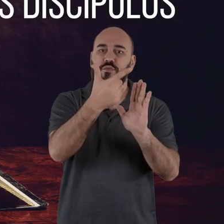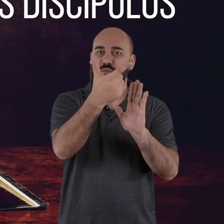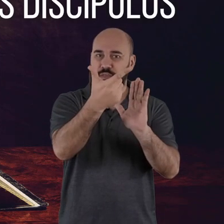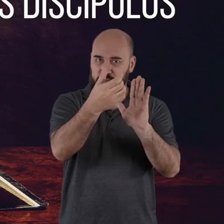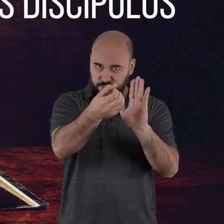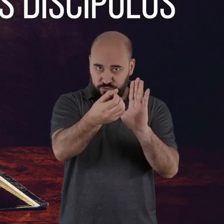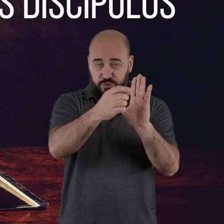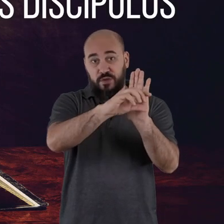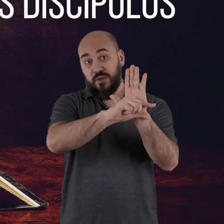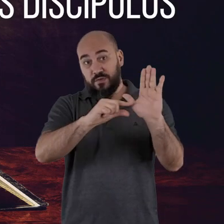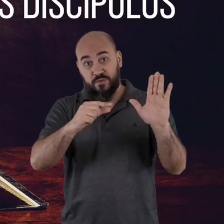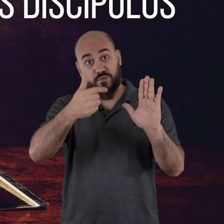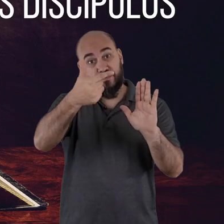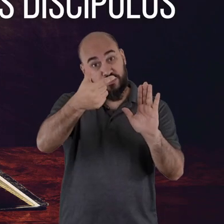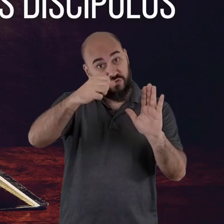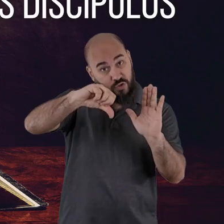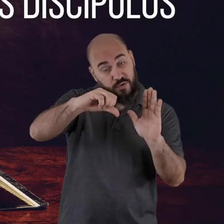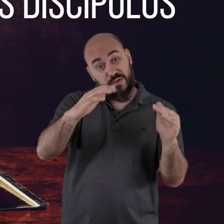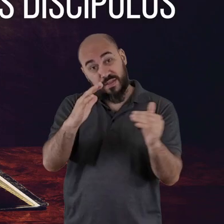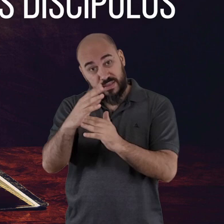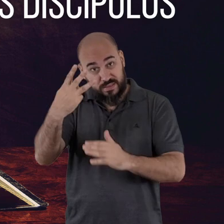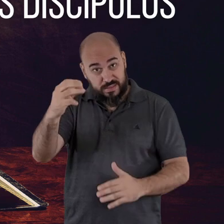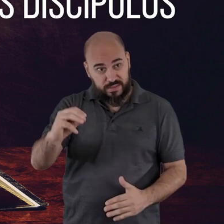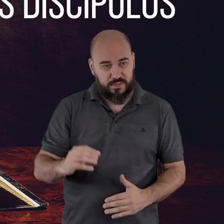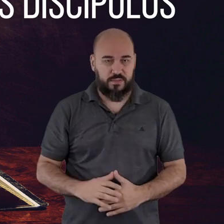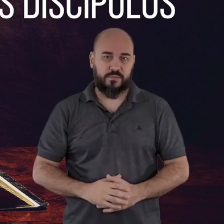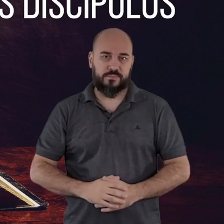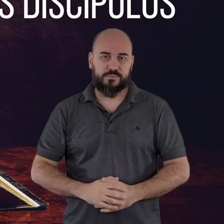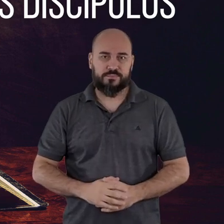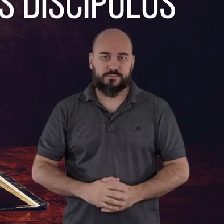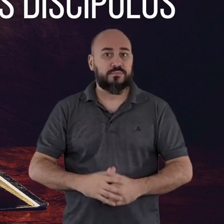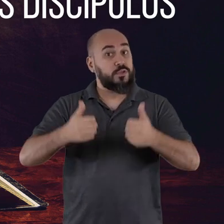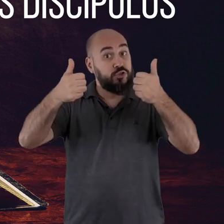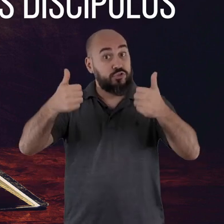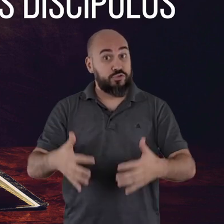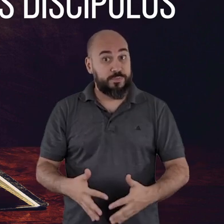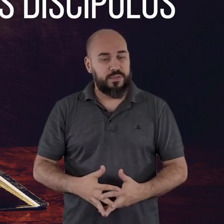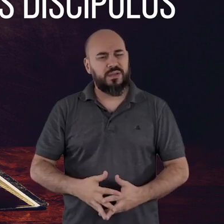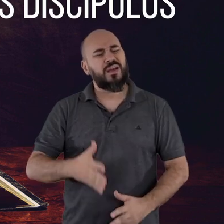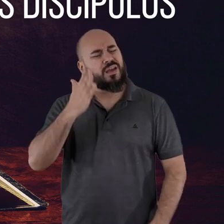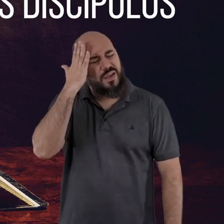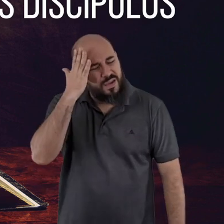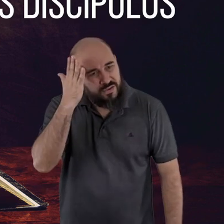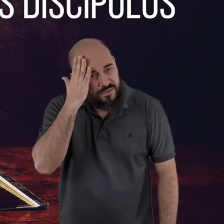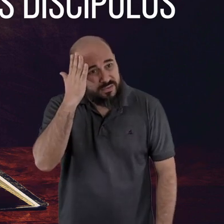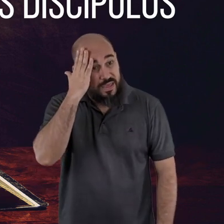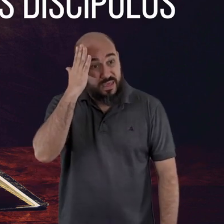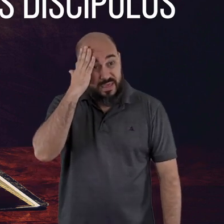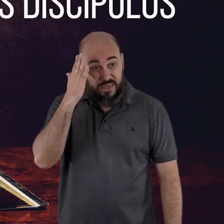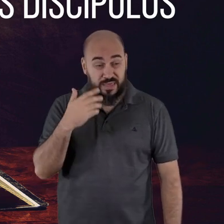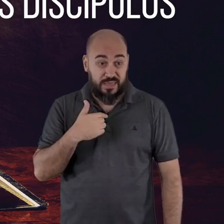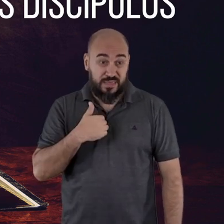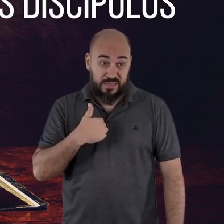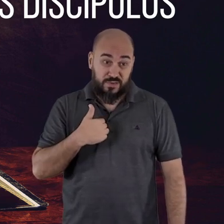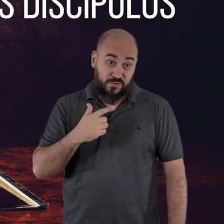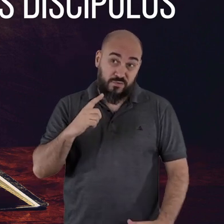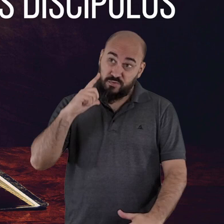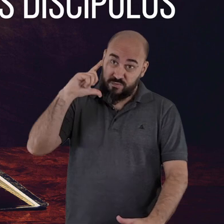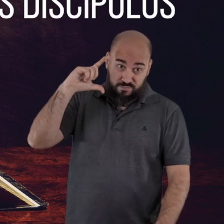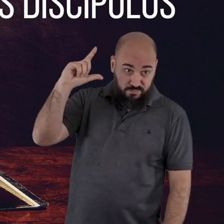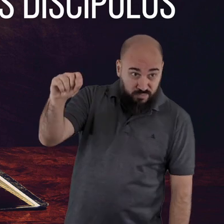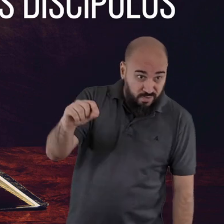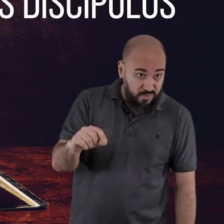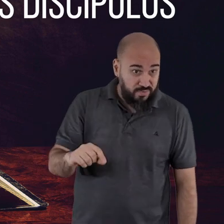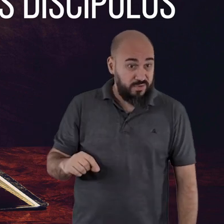bíblico? Eu sei que, depois da minha partida, aparecerão no meio de vocês